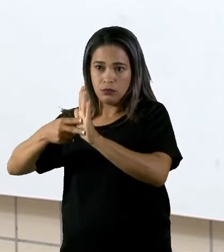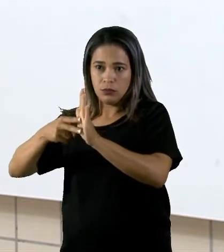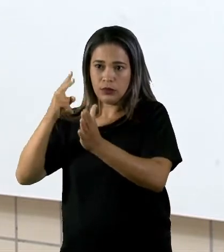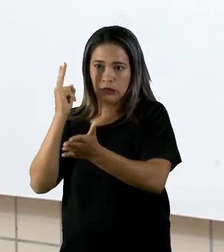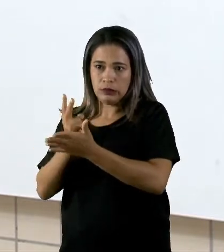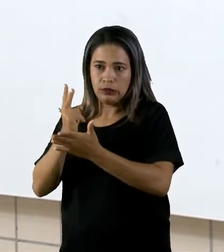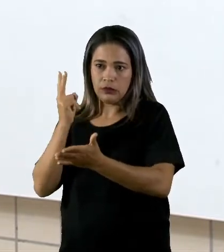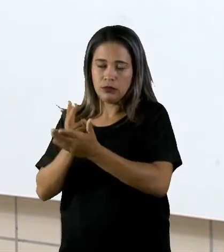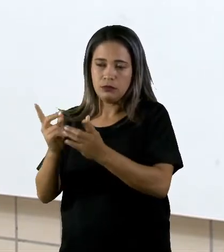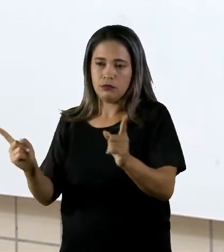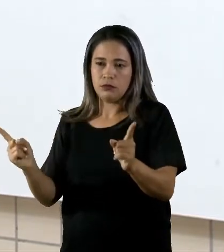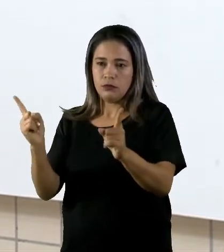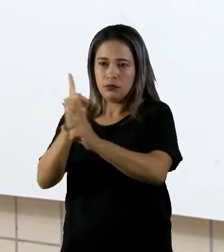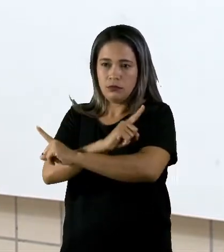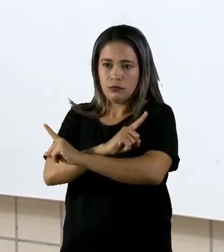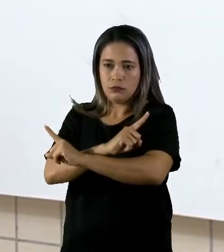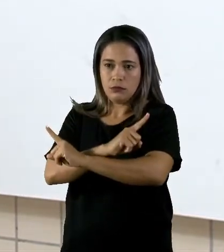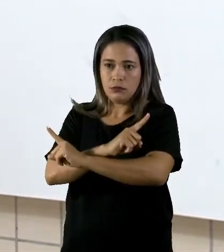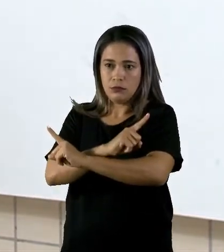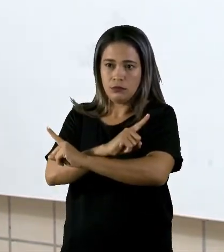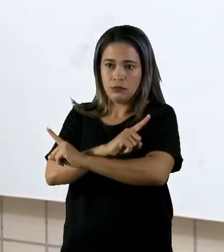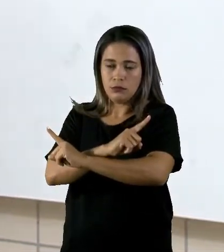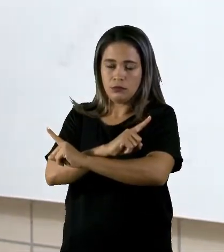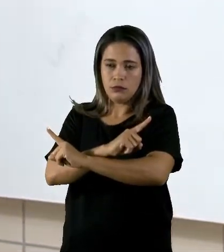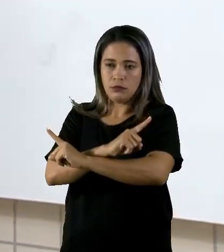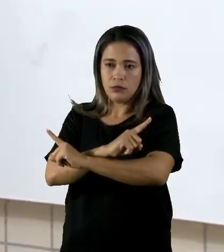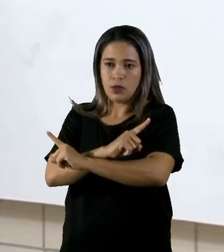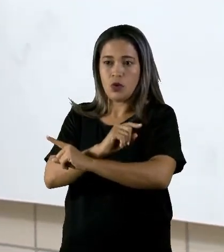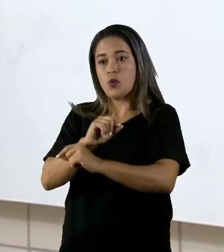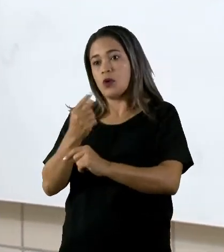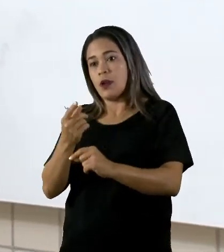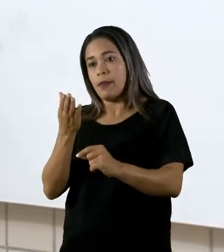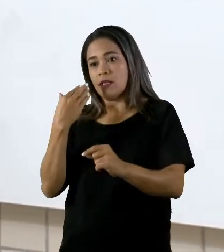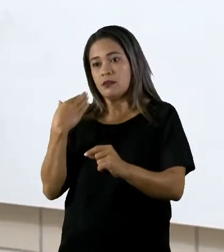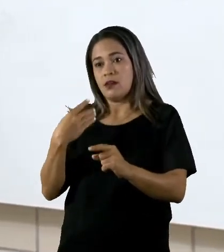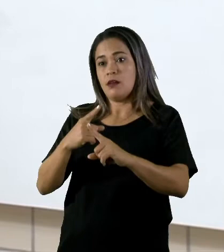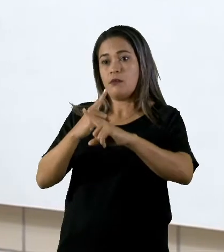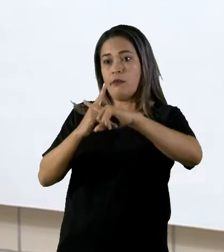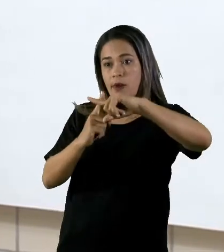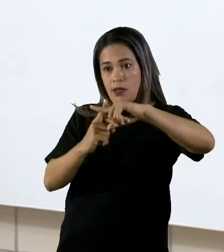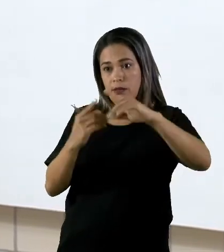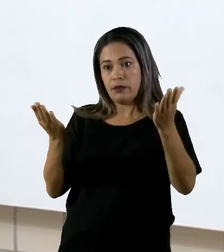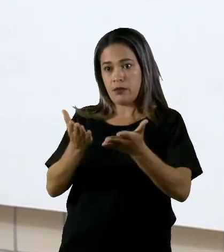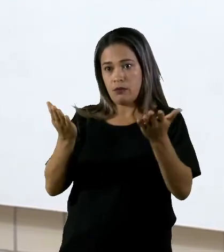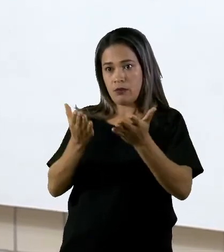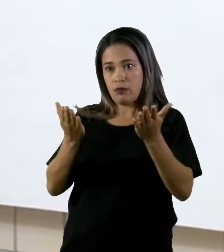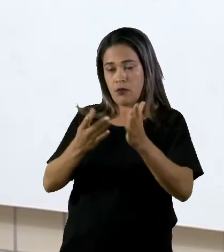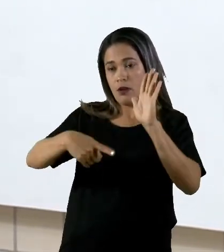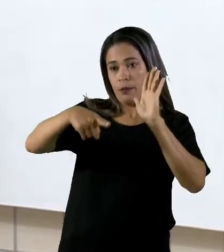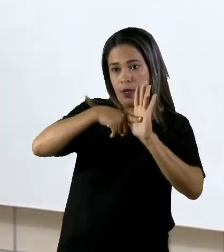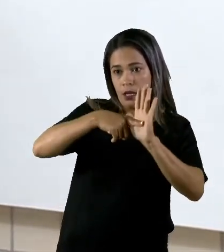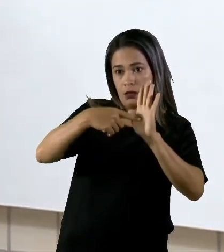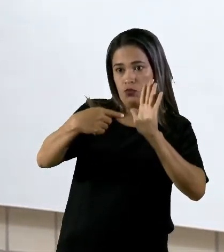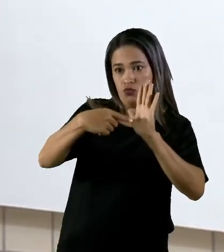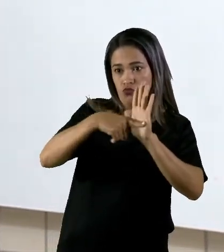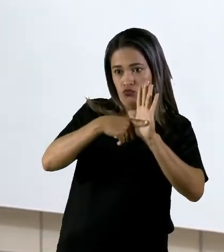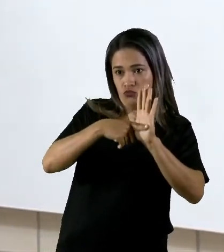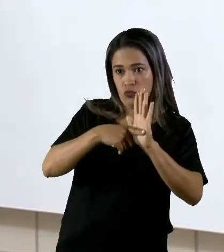sempre invertendo a operação. Então, o que era mais, vem menos.